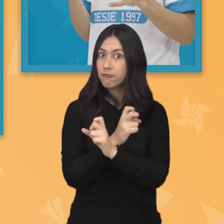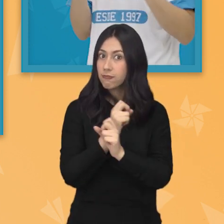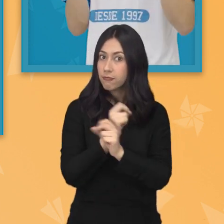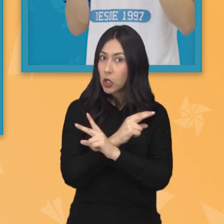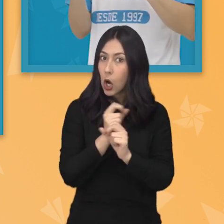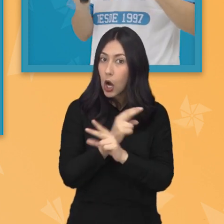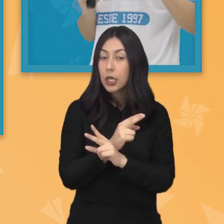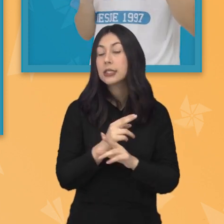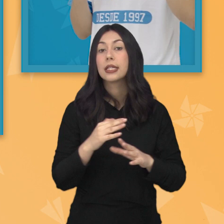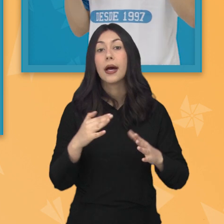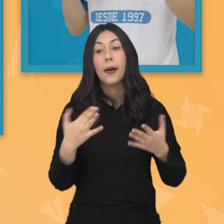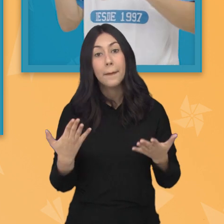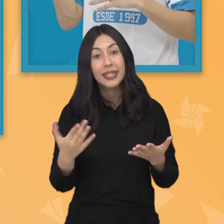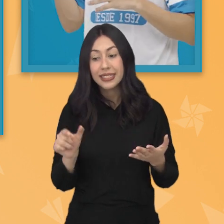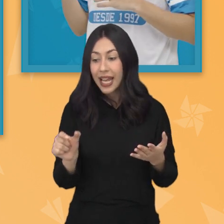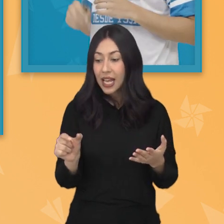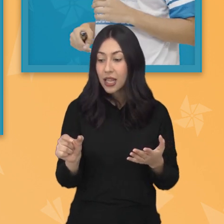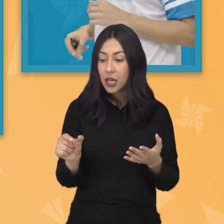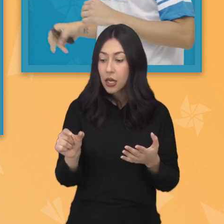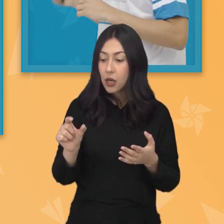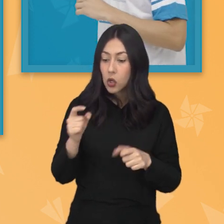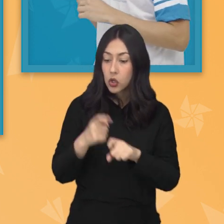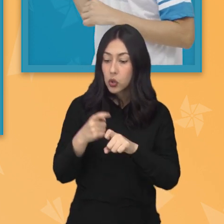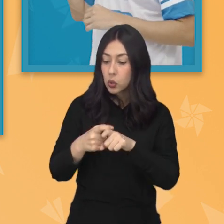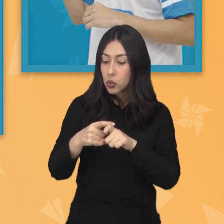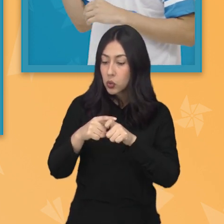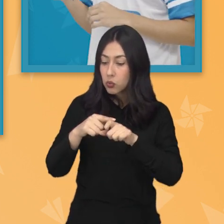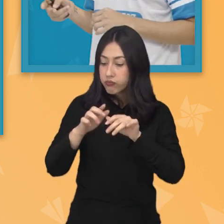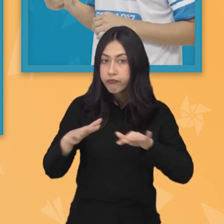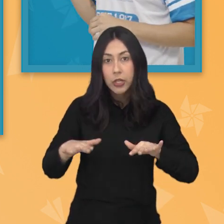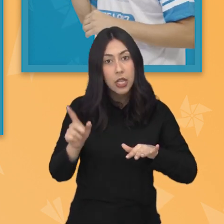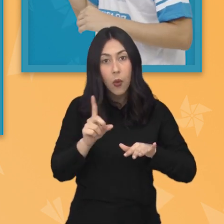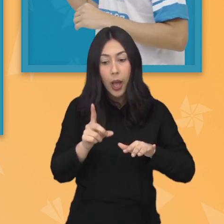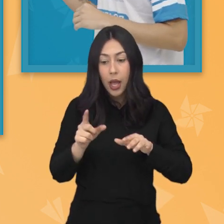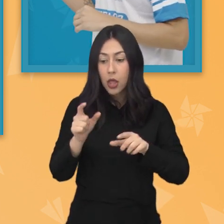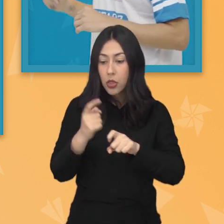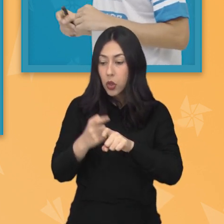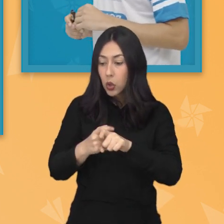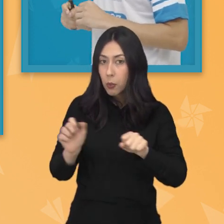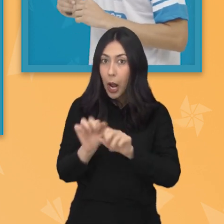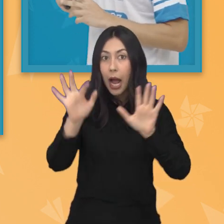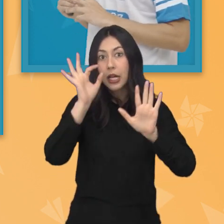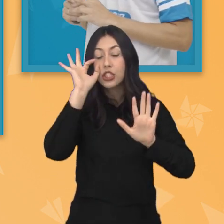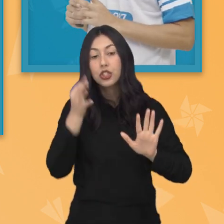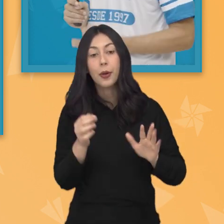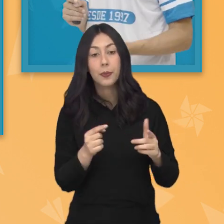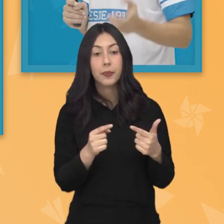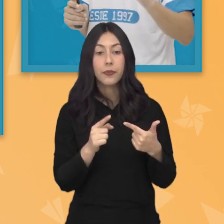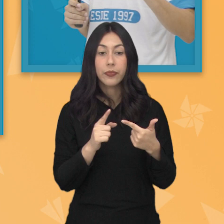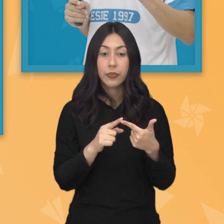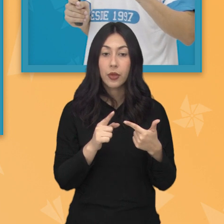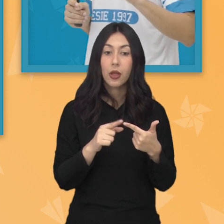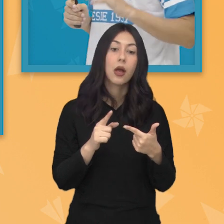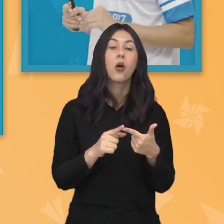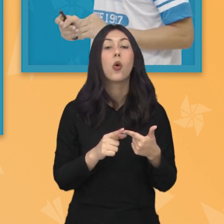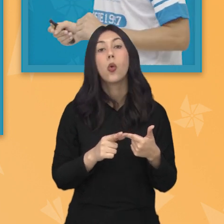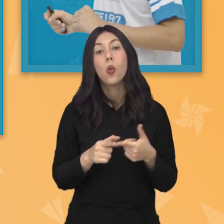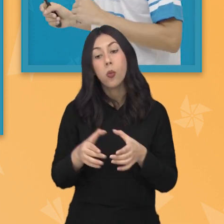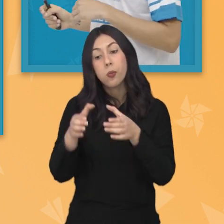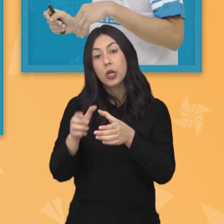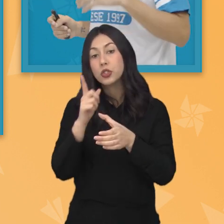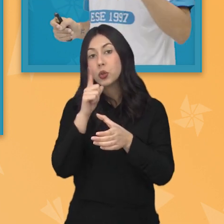estado de sublimação, ela passou do seu estado sólido para o gás. Evento 2. Um pote contendo água colocado no